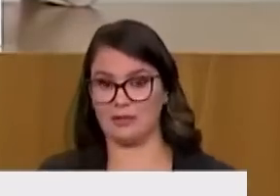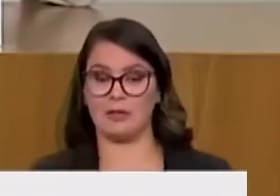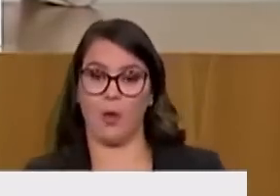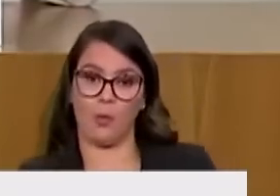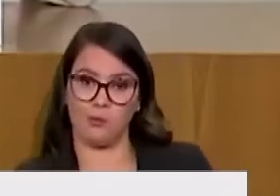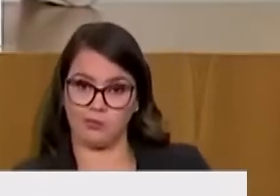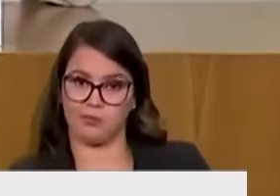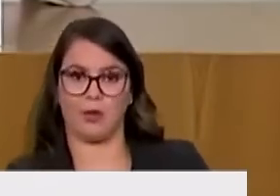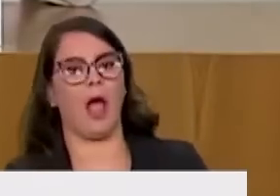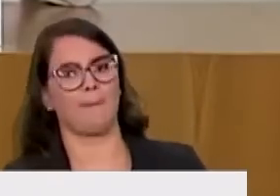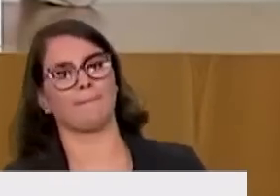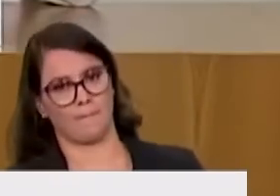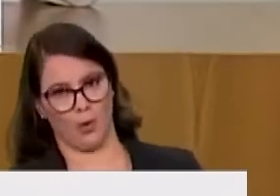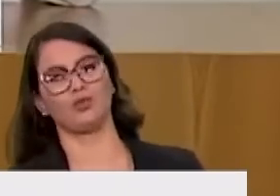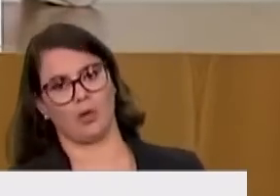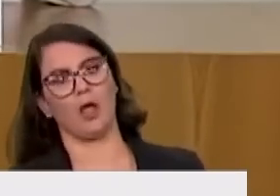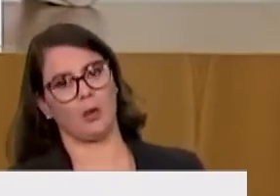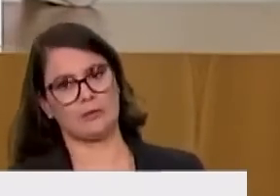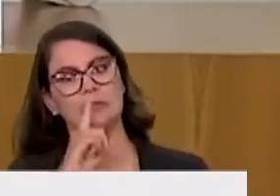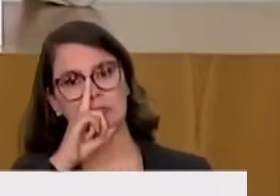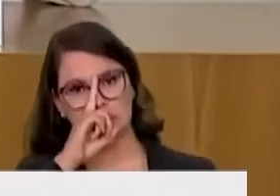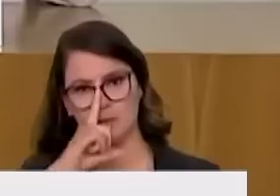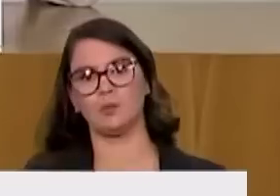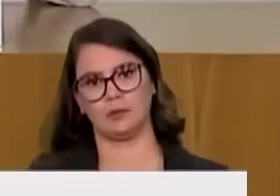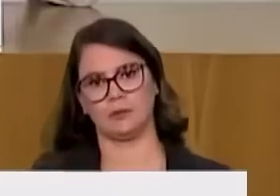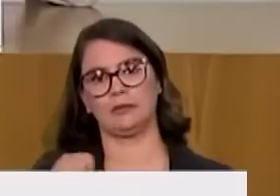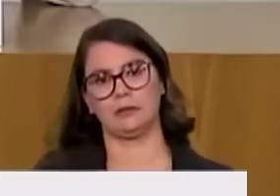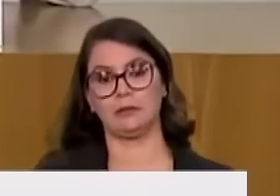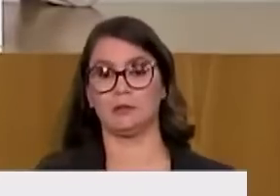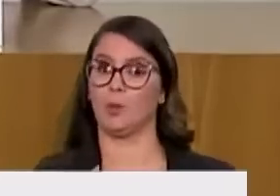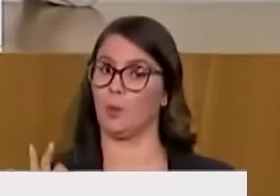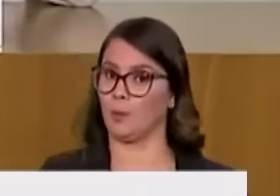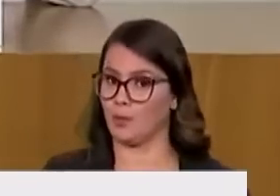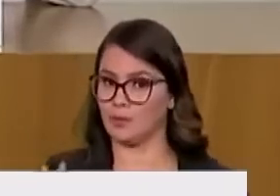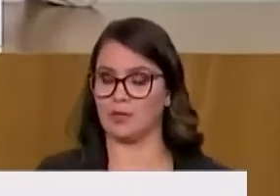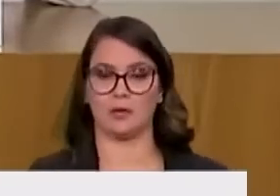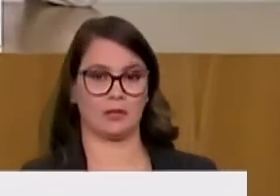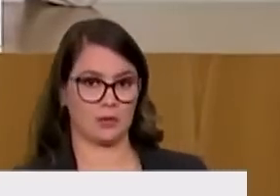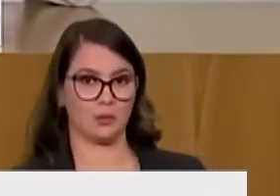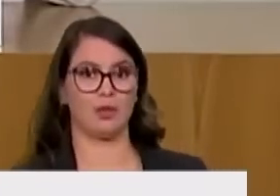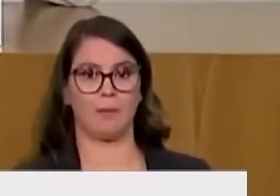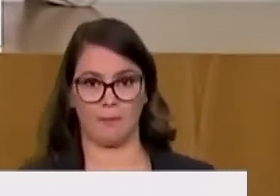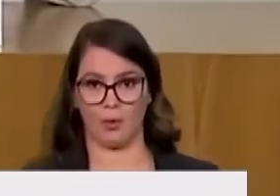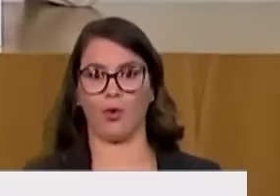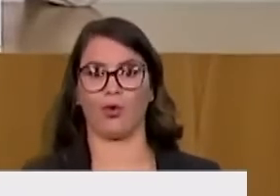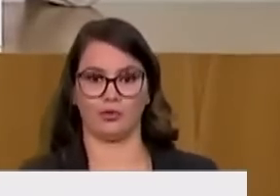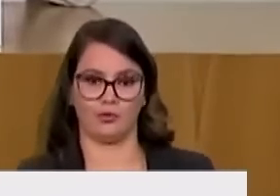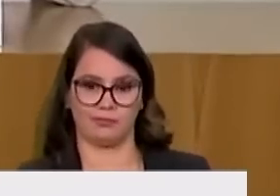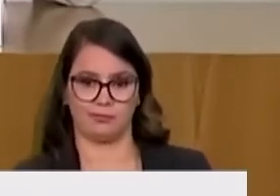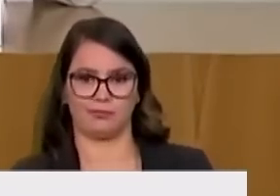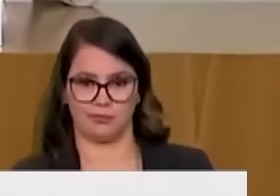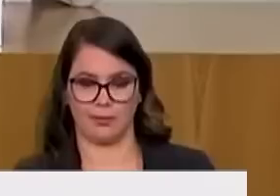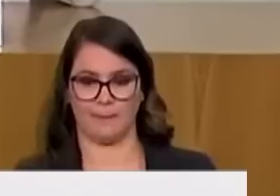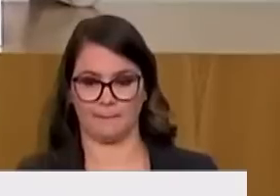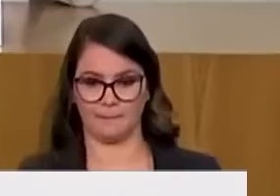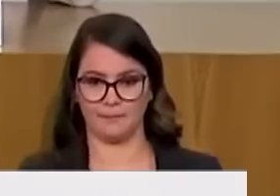Isso sim pode acontecer, é um risco. Em torno de 1% das cirurgias podem vir a infectar. Essa